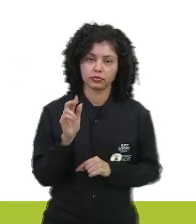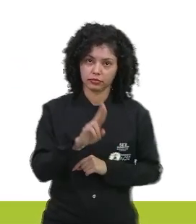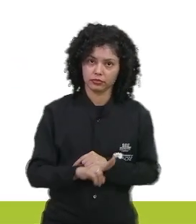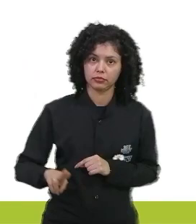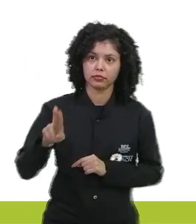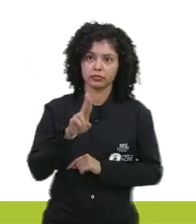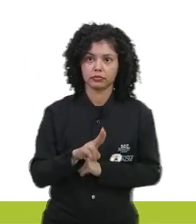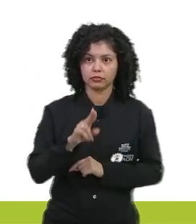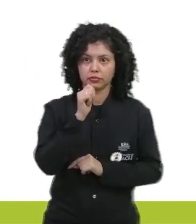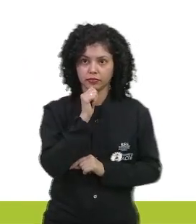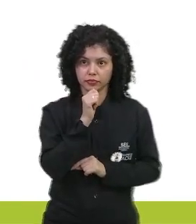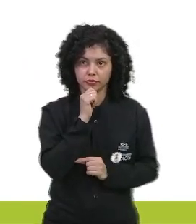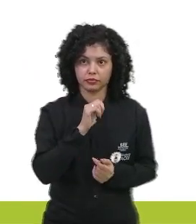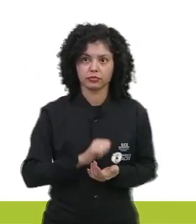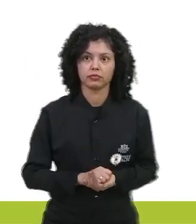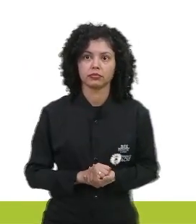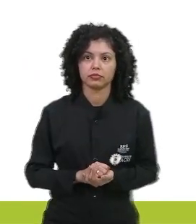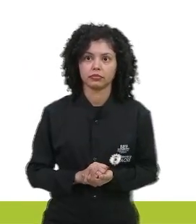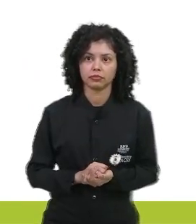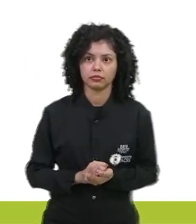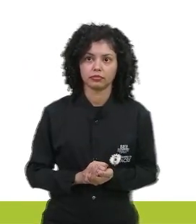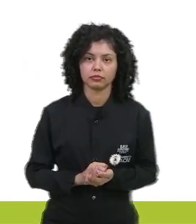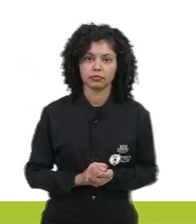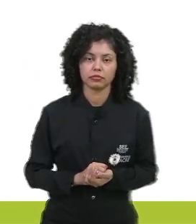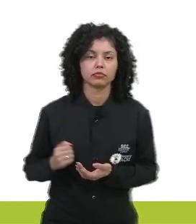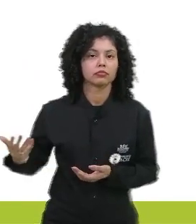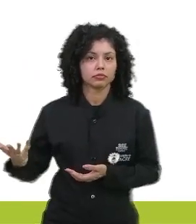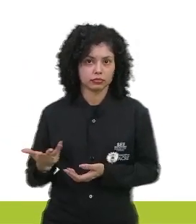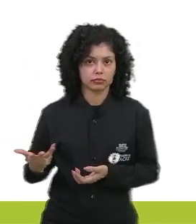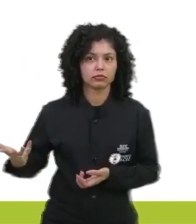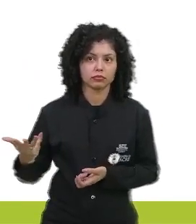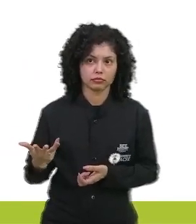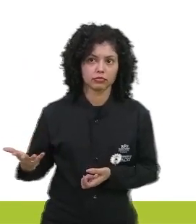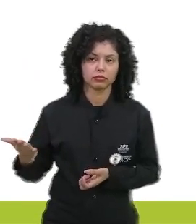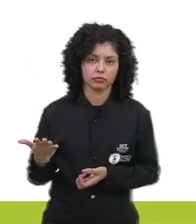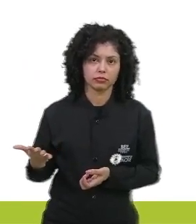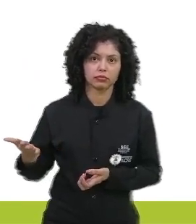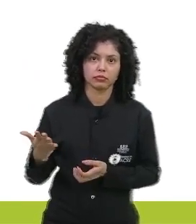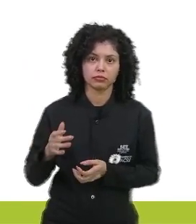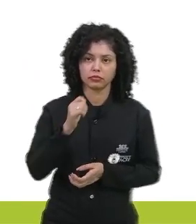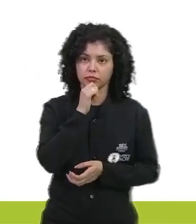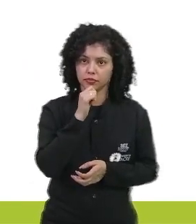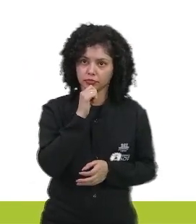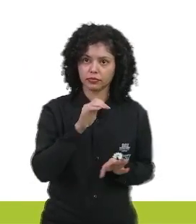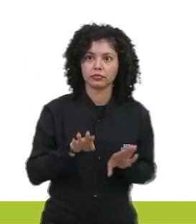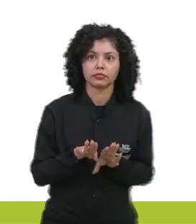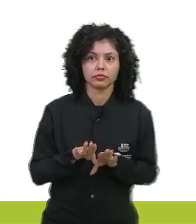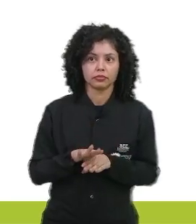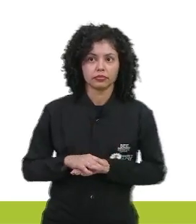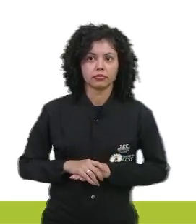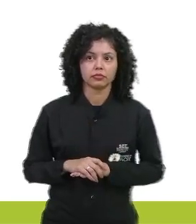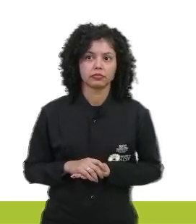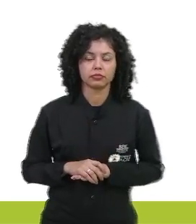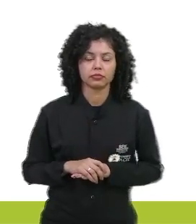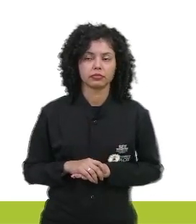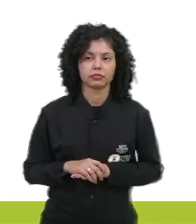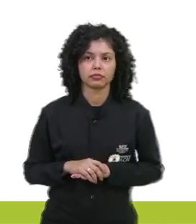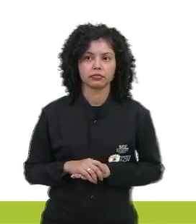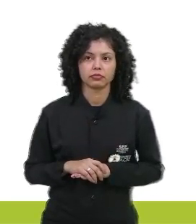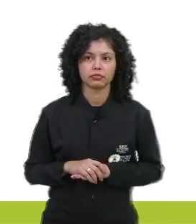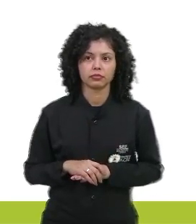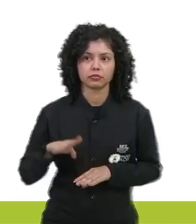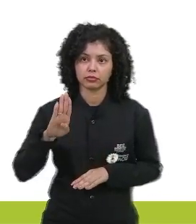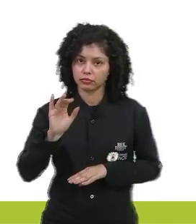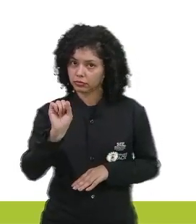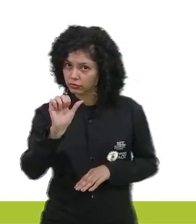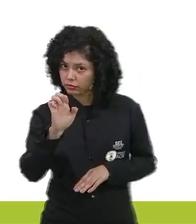um álcool aqui, eu vou usar uma base, né? Então eu vou usar aqui, ó, uma base, que é o